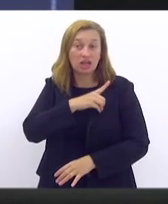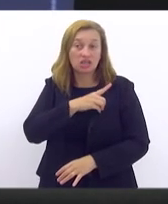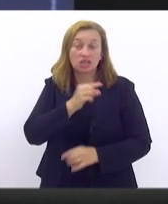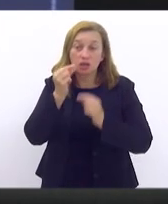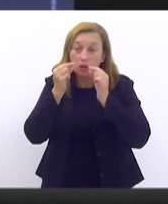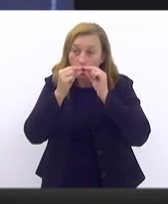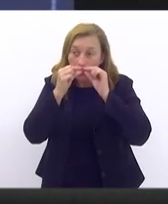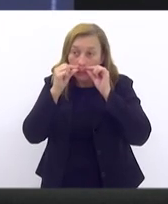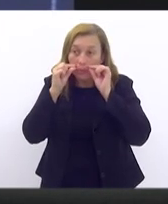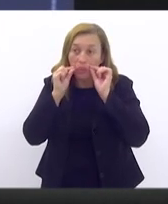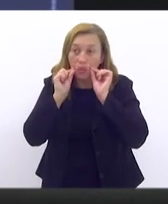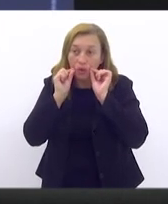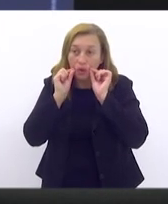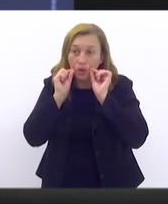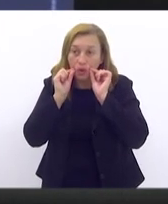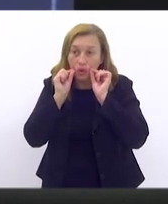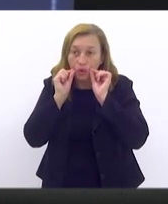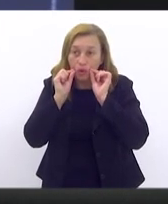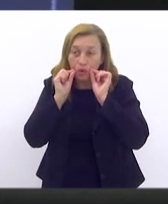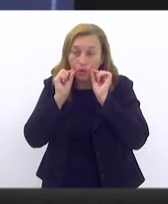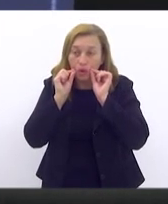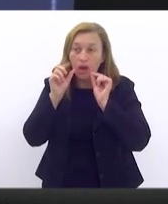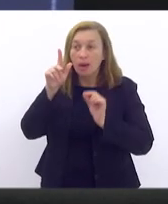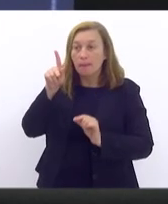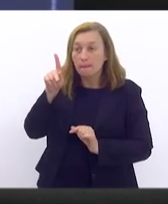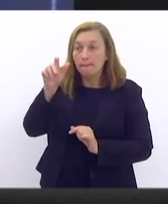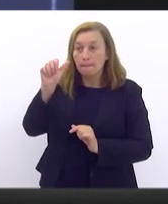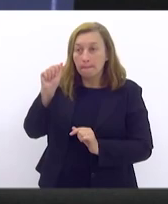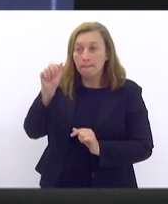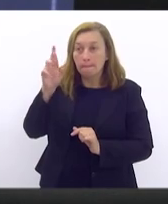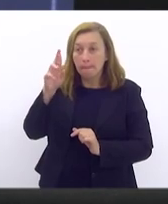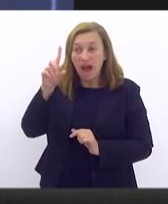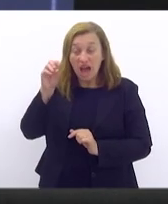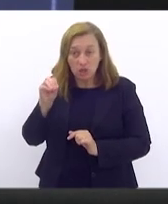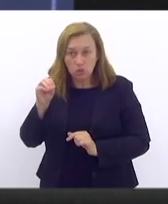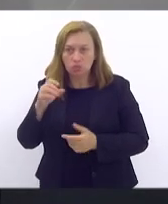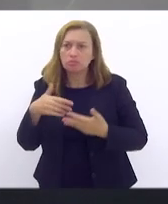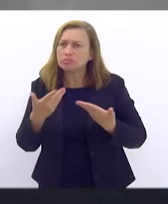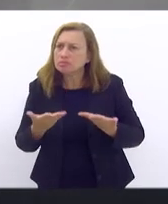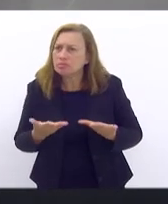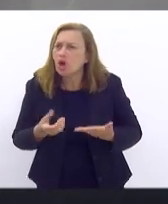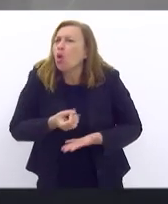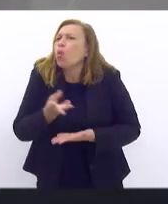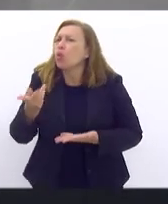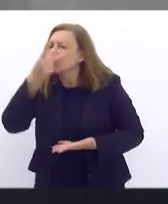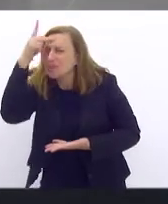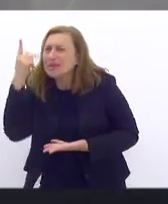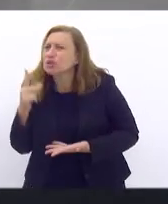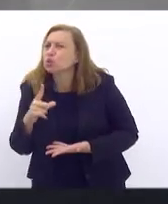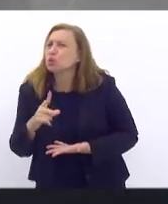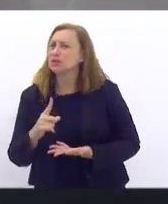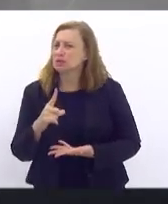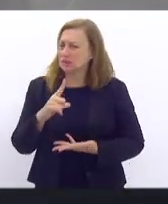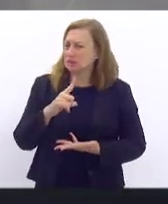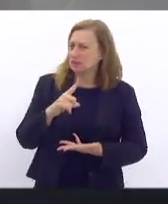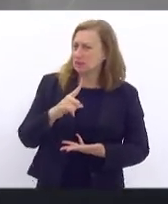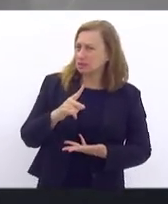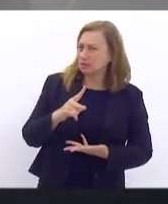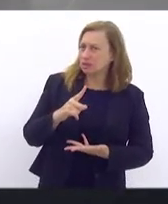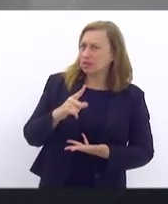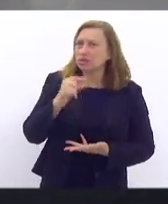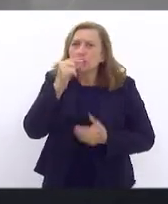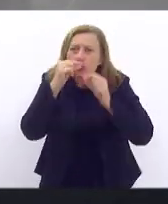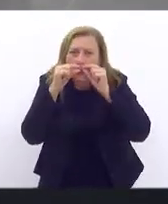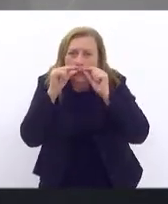olha, vejam bem, pardo de bigode fino. Gente, quantas pessoas que são pardas e usam bigode